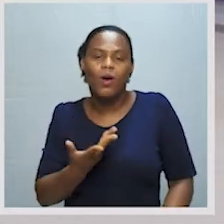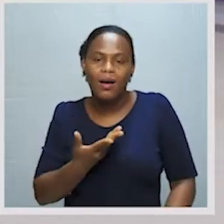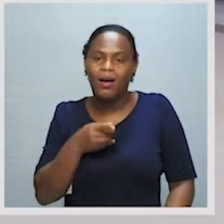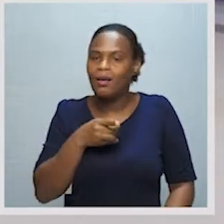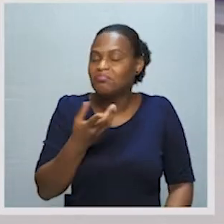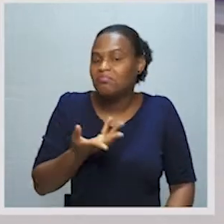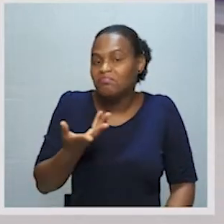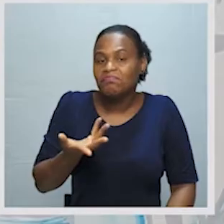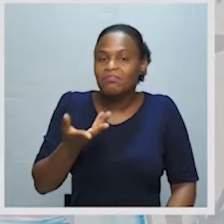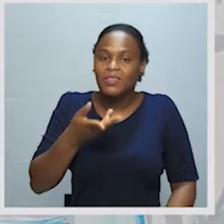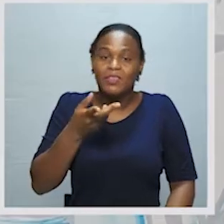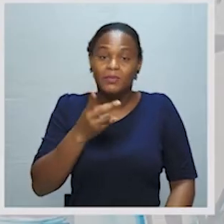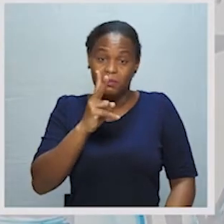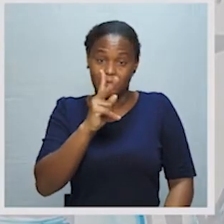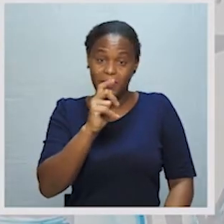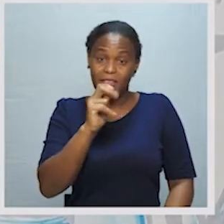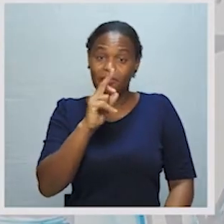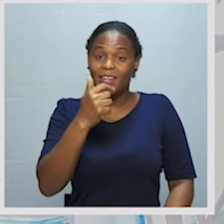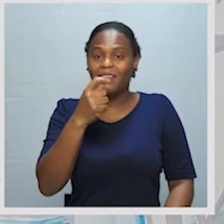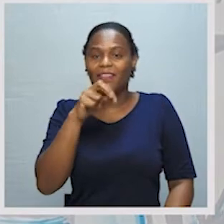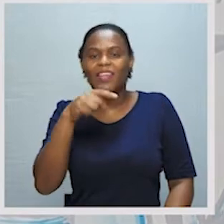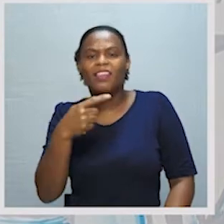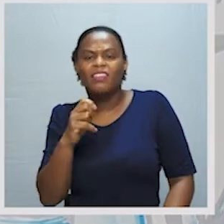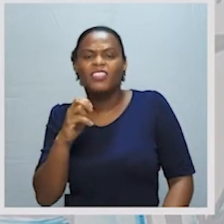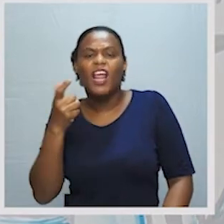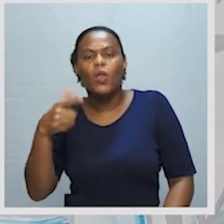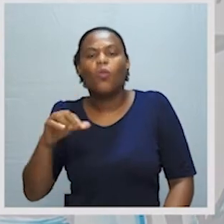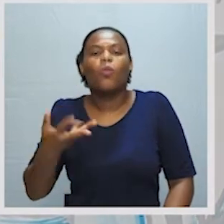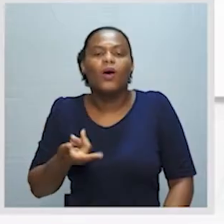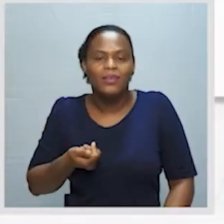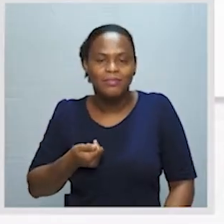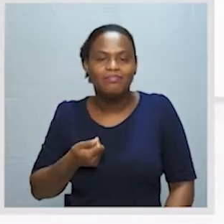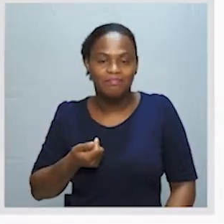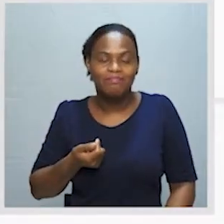quais são esses vertentes da língua.